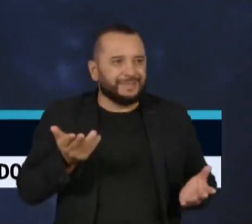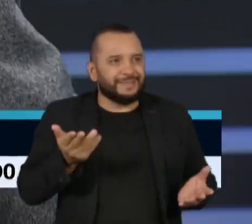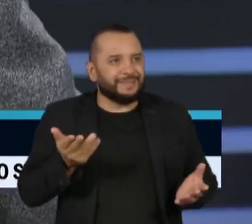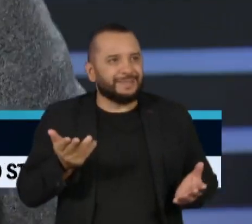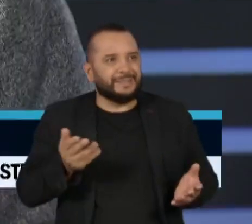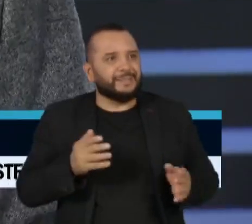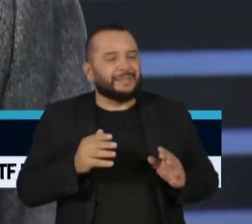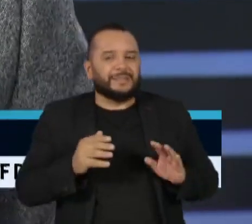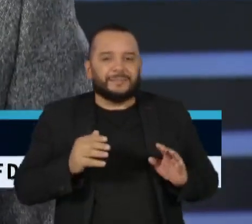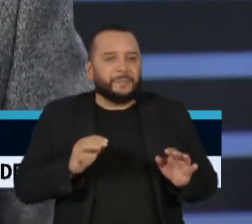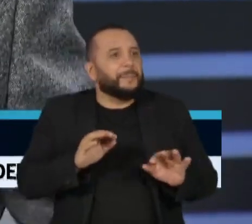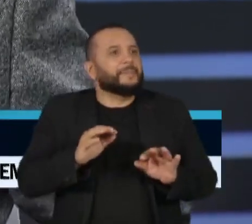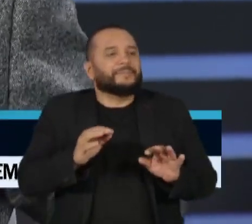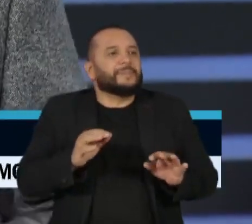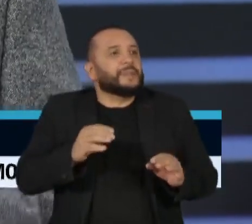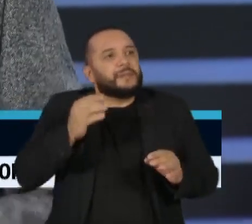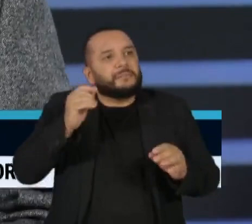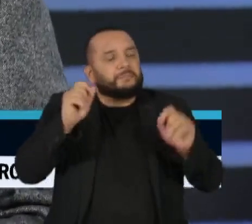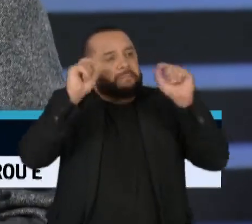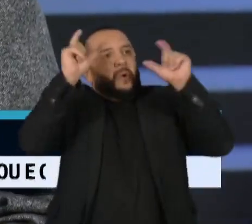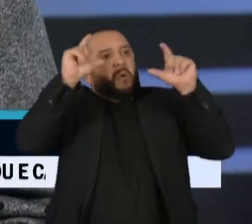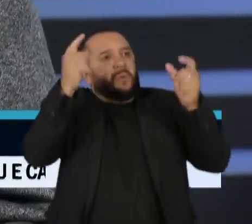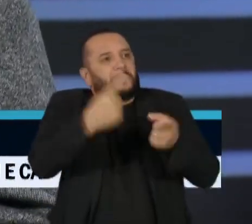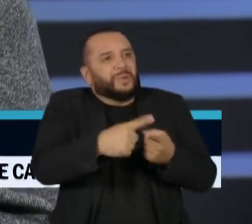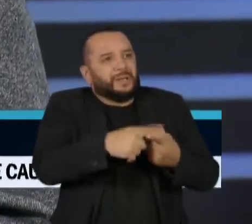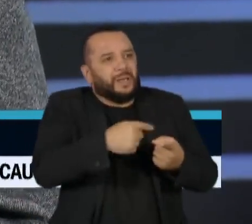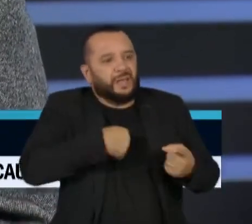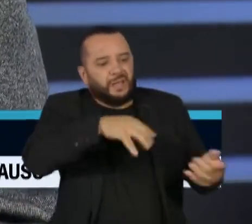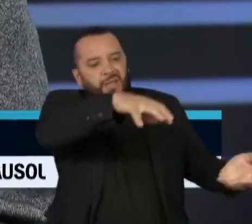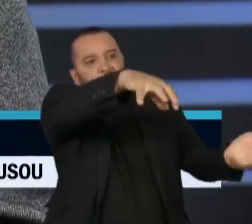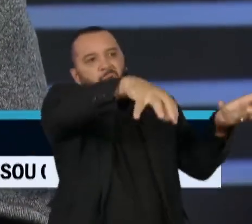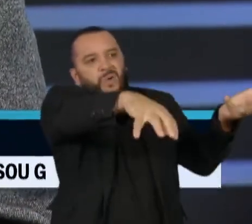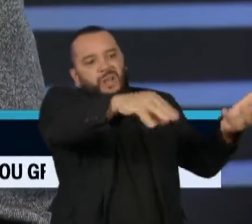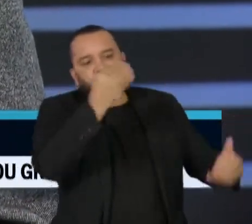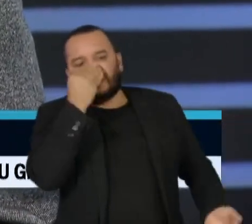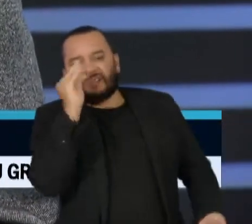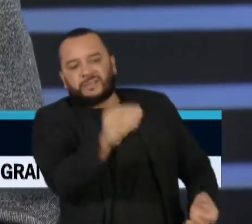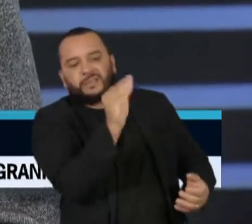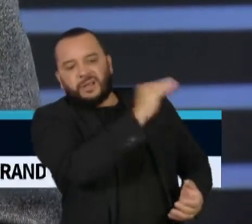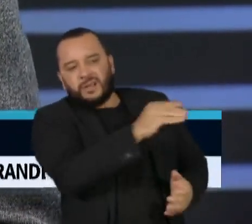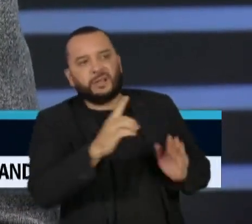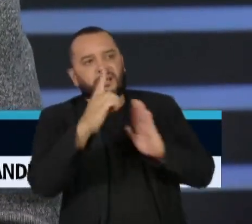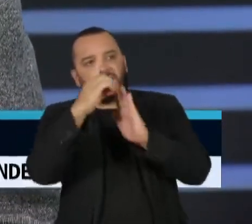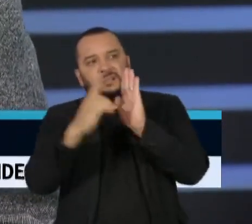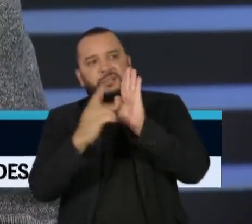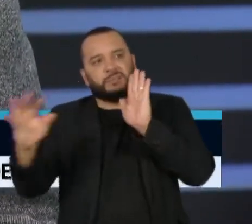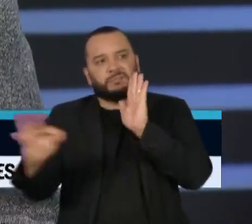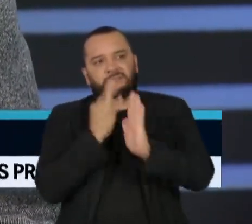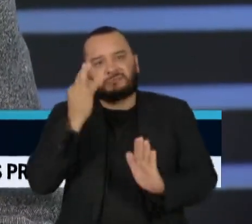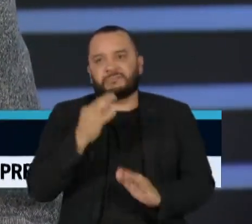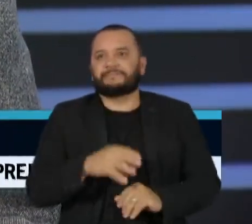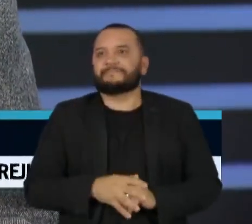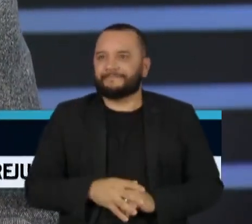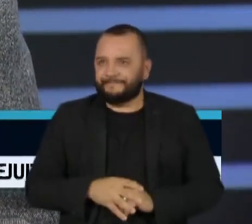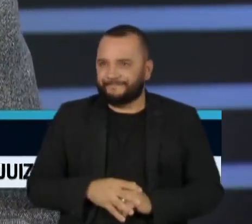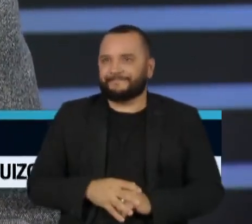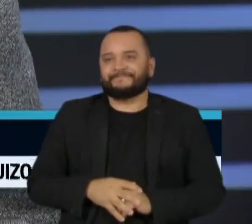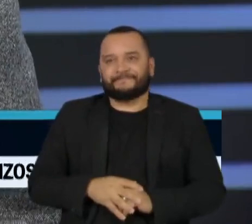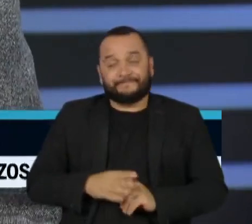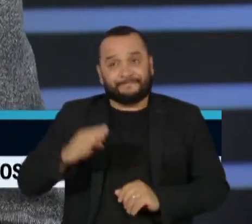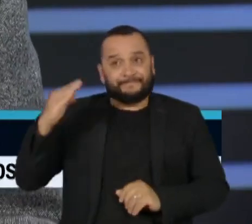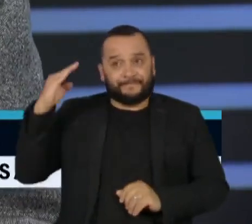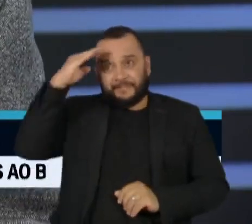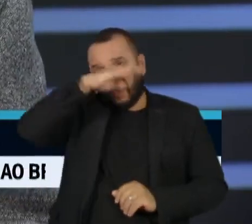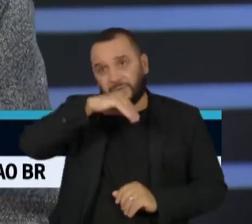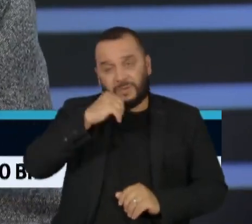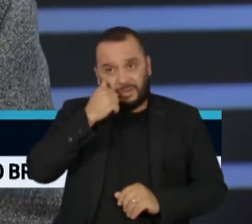congresso o bolsonaro o governo bolsonaro essa infra legalidade entra num daqueles casos